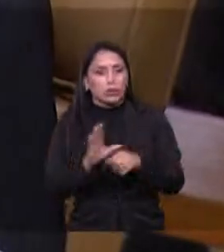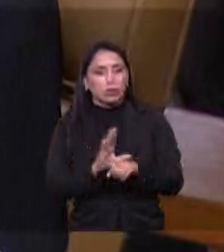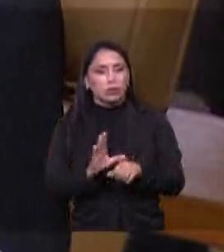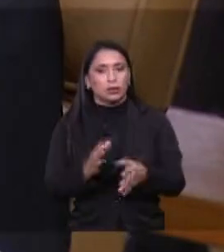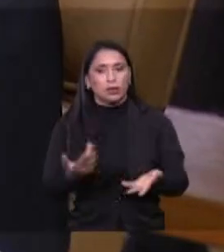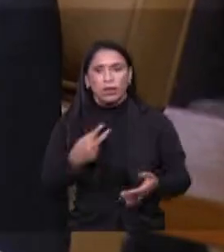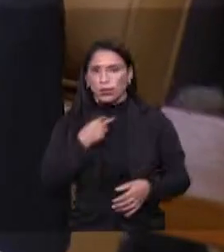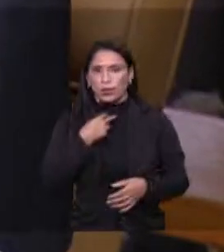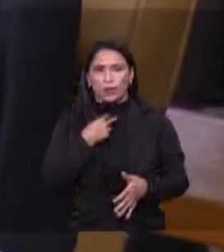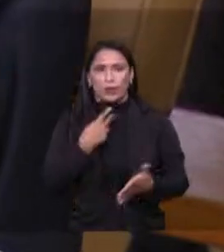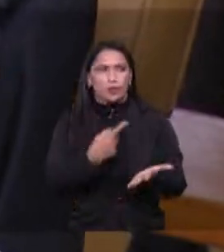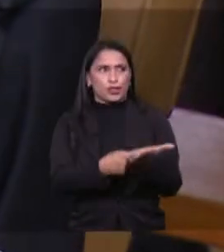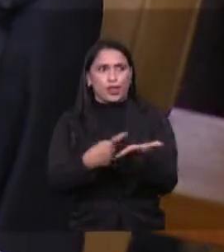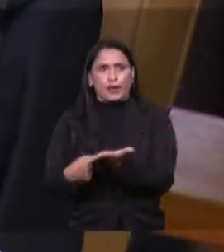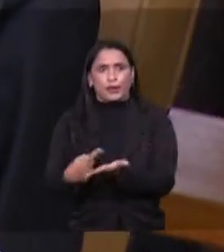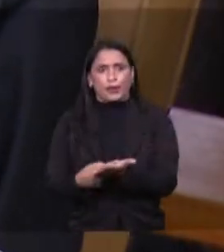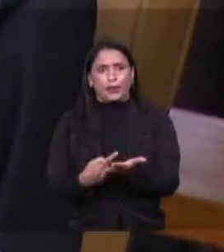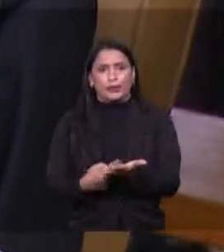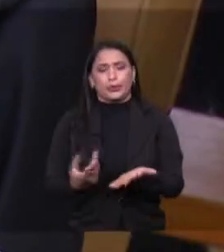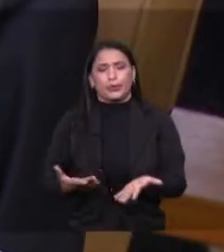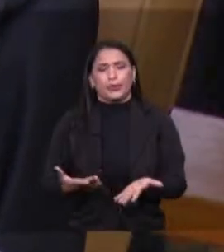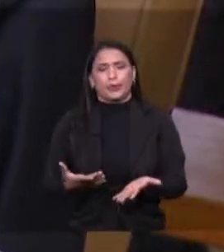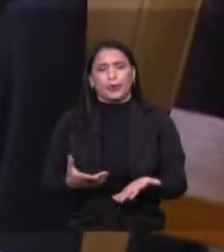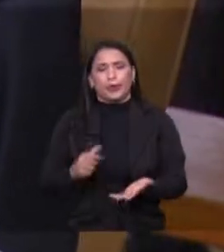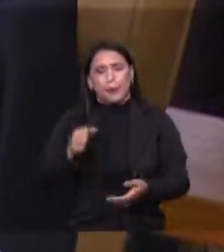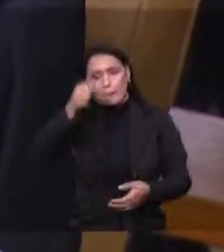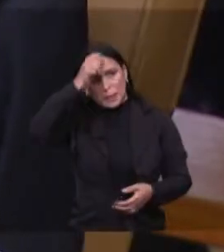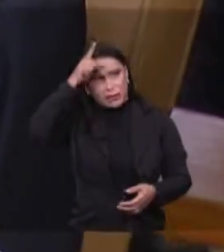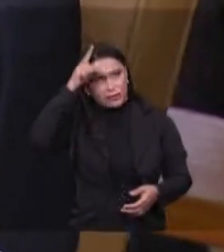acordo para combinar lá, para